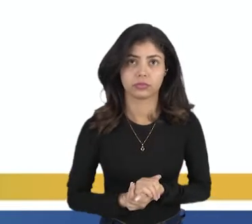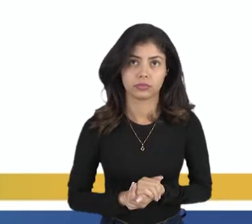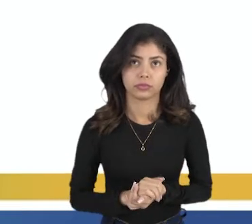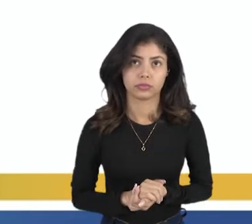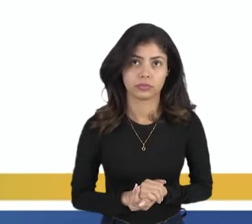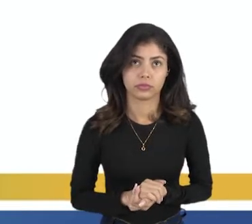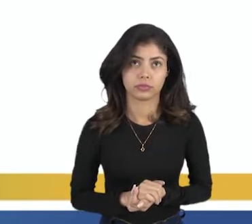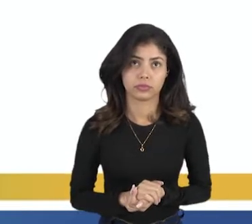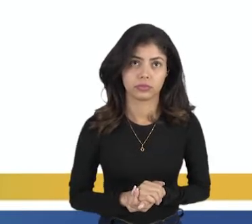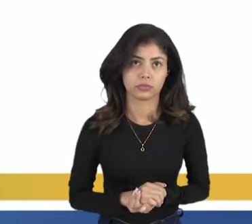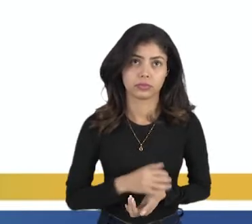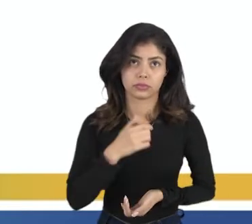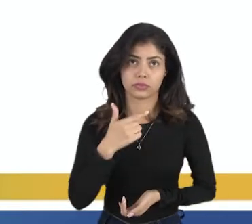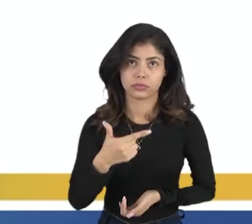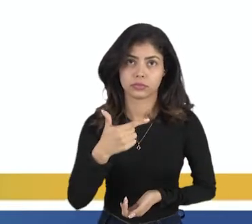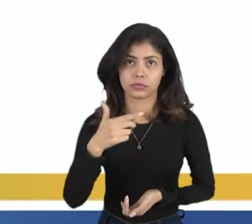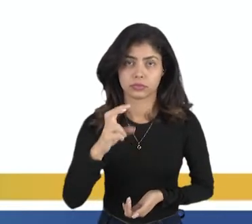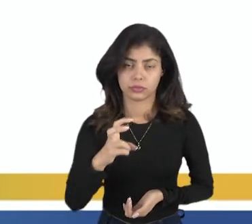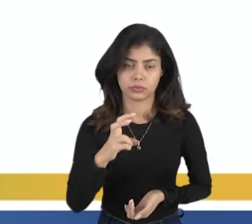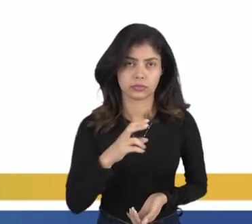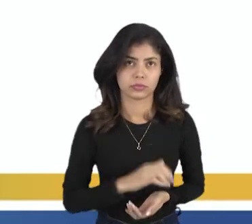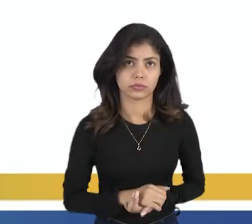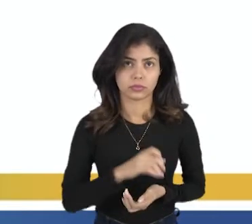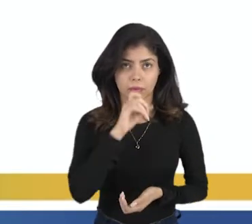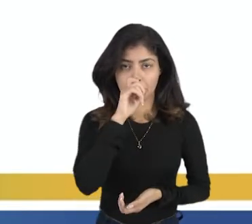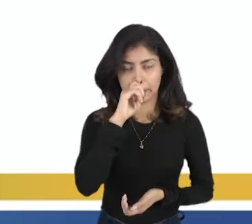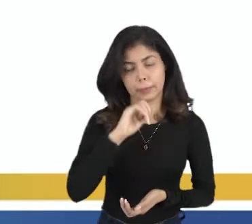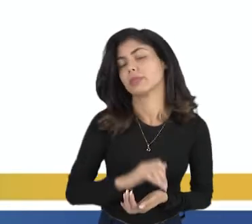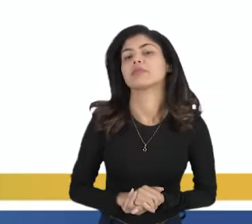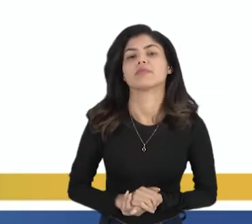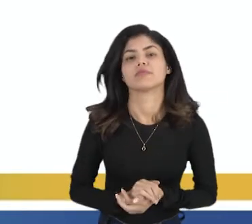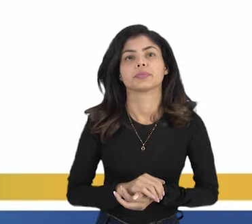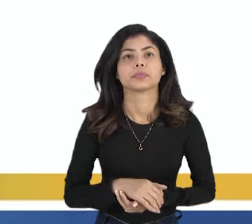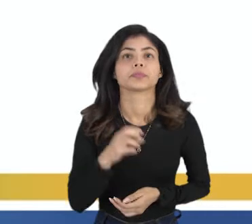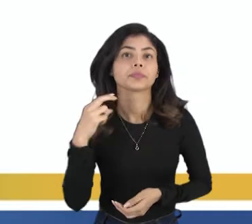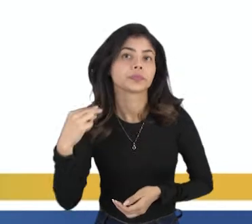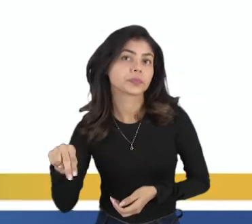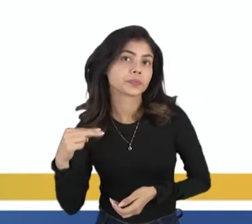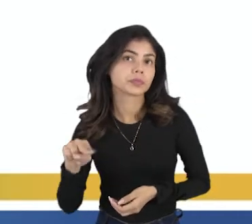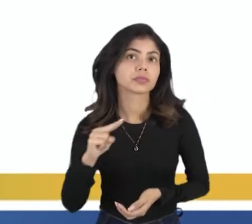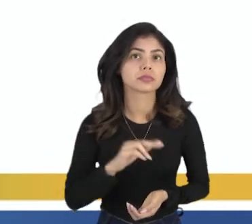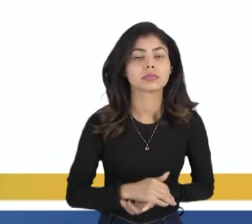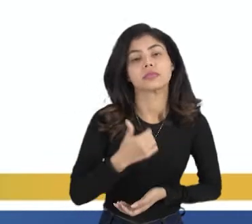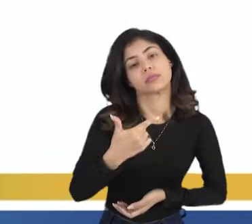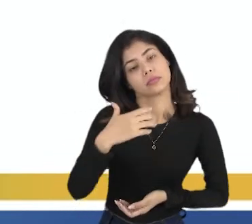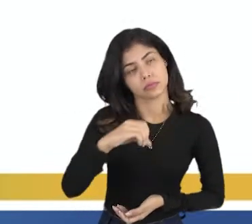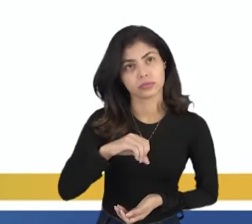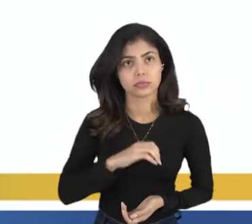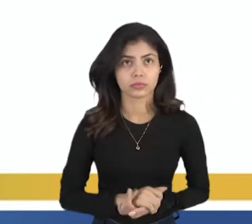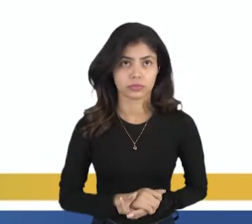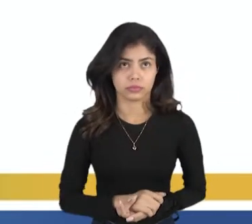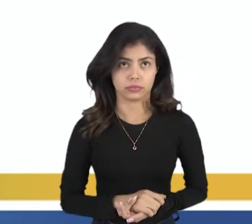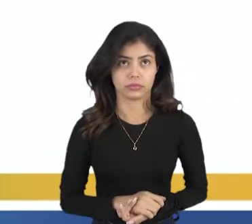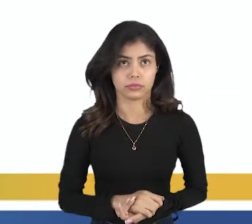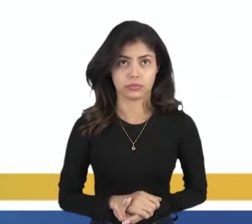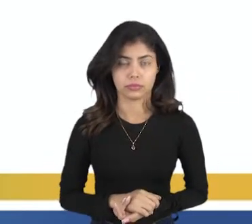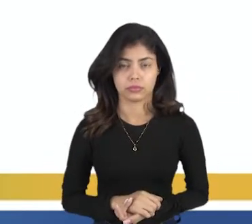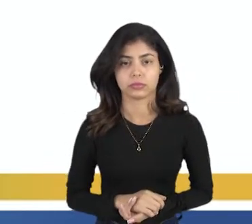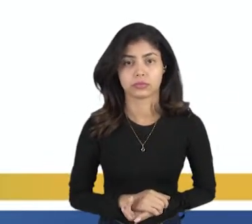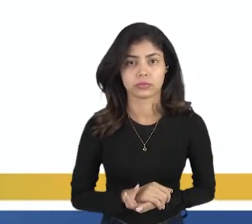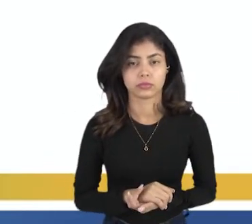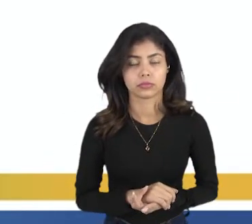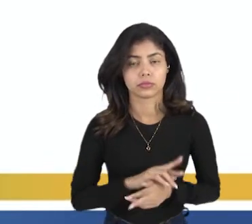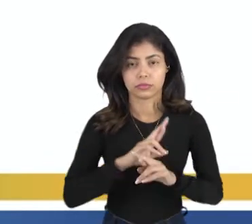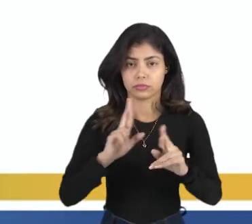temperatura aí é a temperatura que nós observamos na letra A, a temperatura de novembro aí com 29 graus Celsius. Fazendo aí,